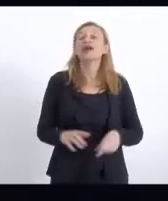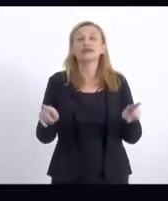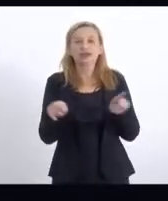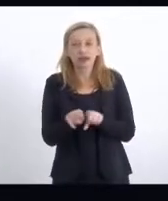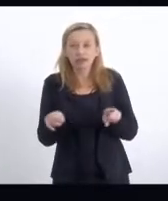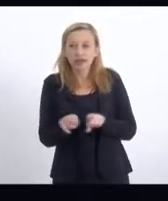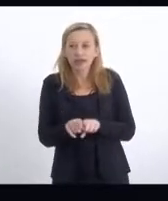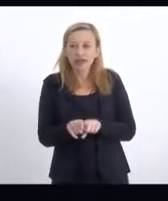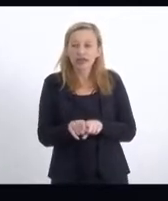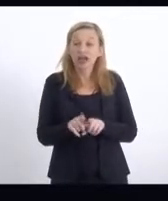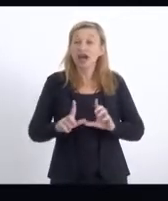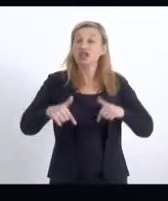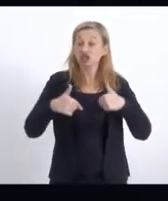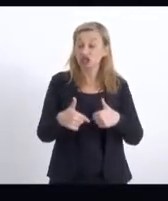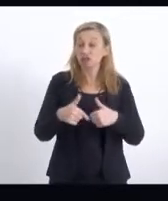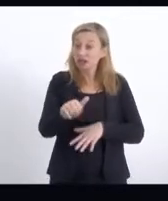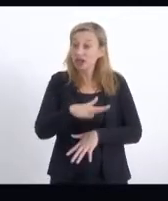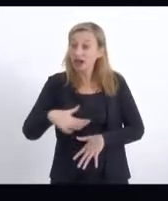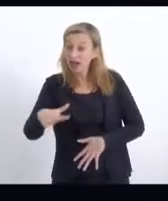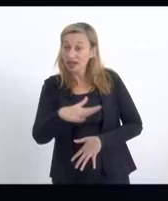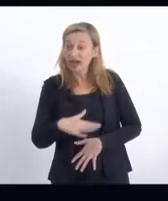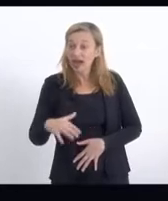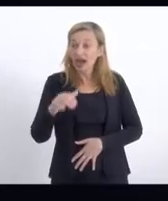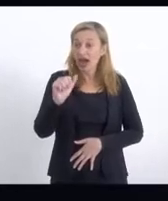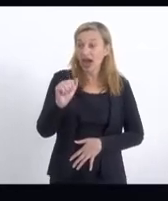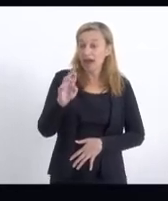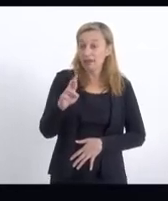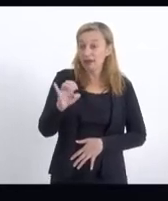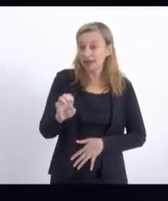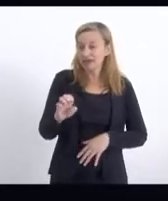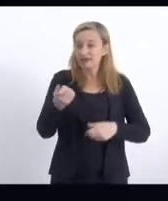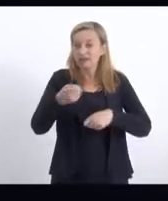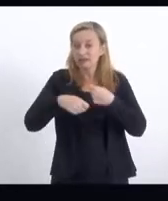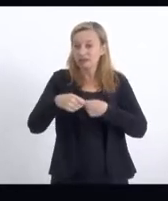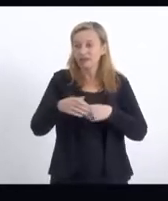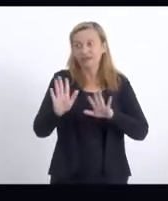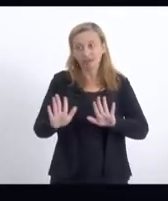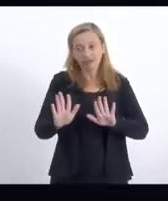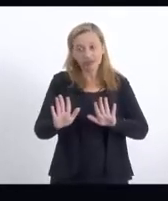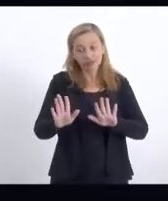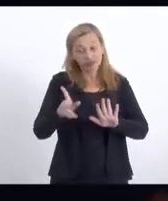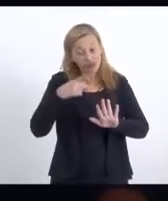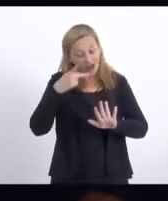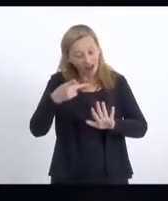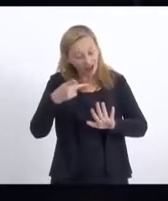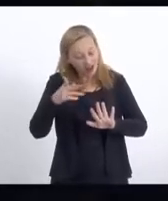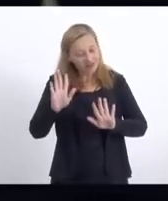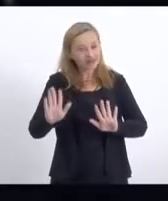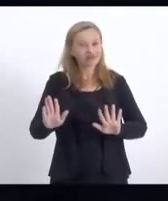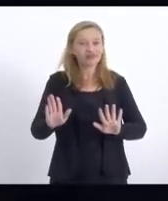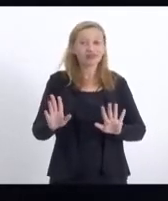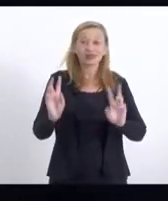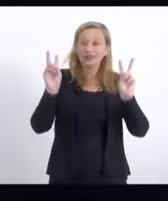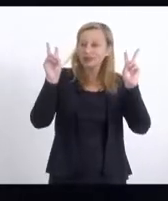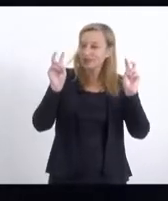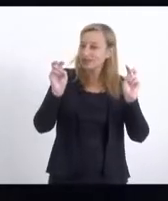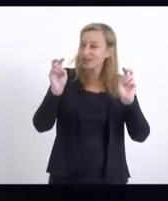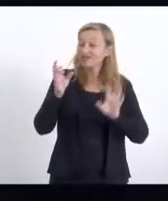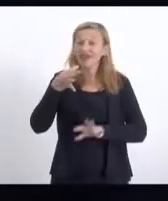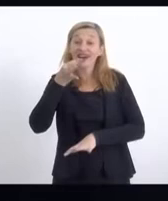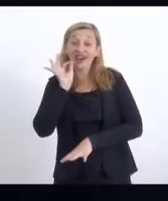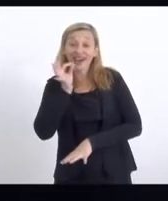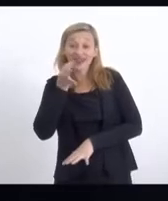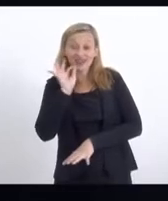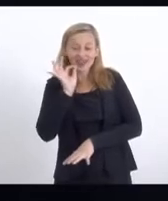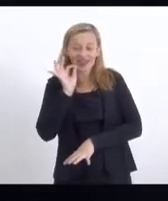Também atuamos na área de agronegócio. E aí gostaria de fazer um parente, né, para falar sobre o café.